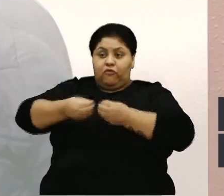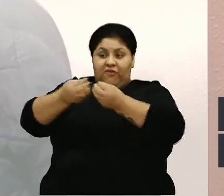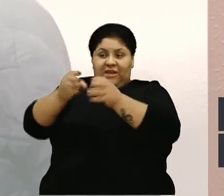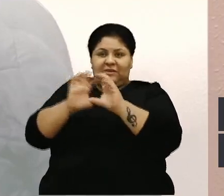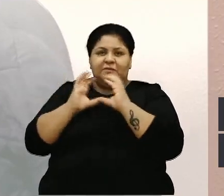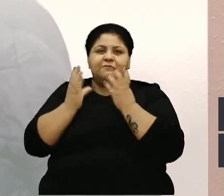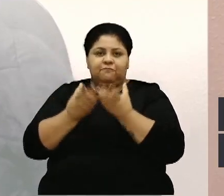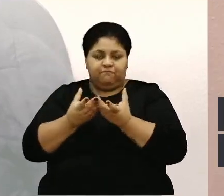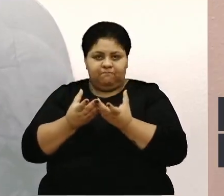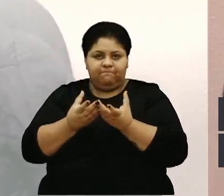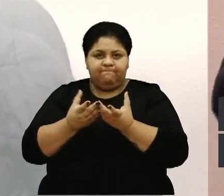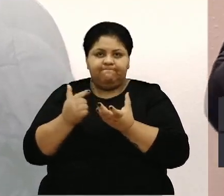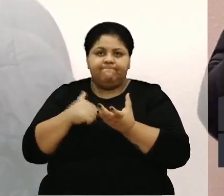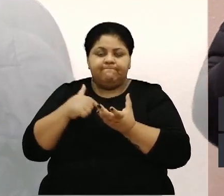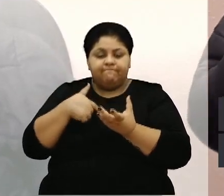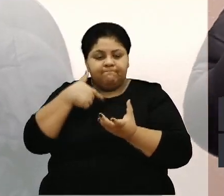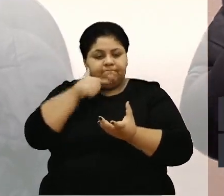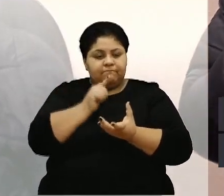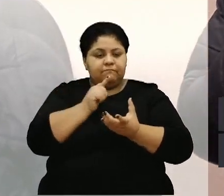Então, eu